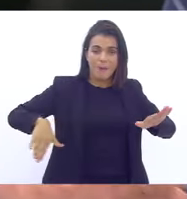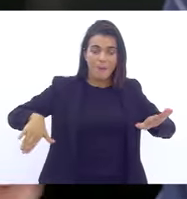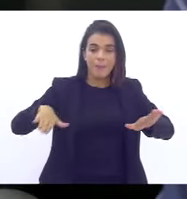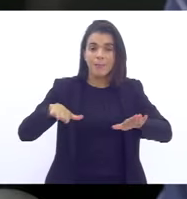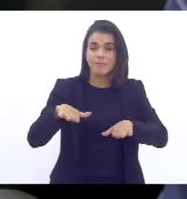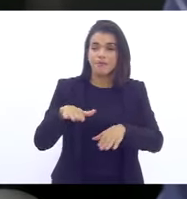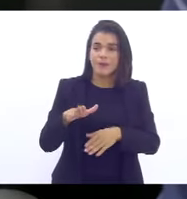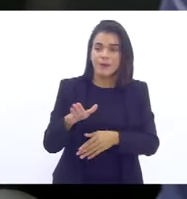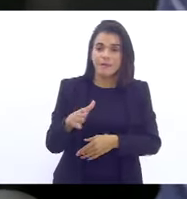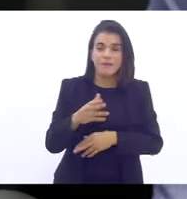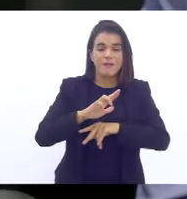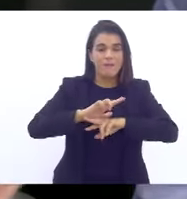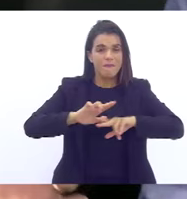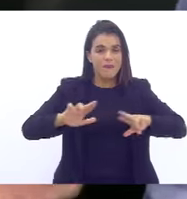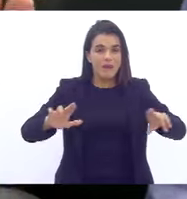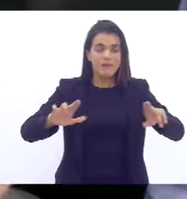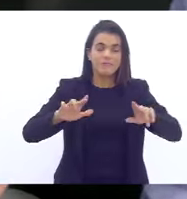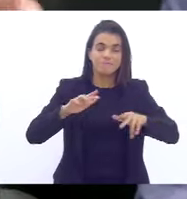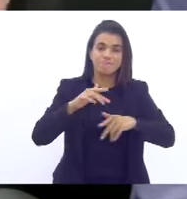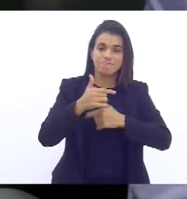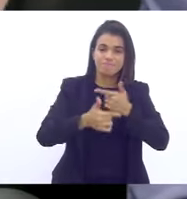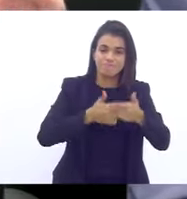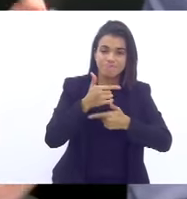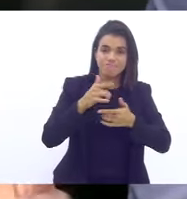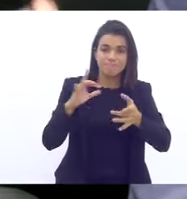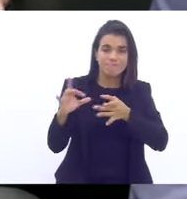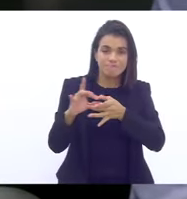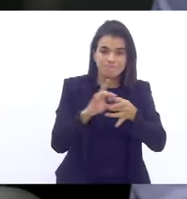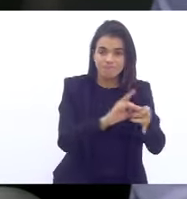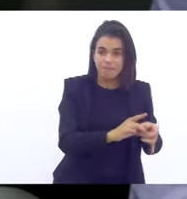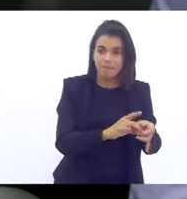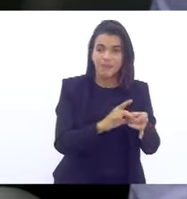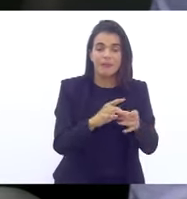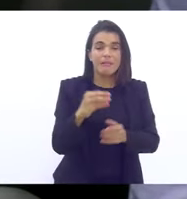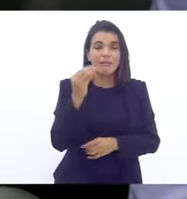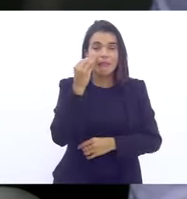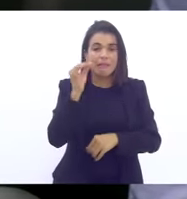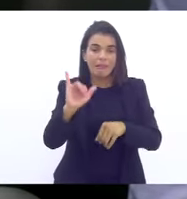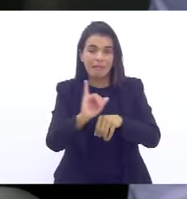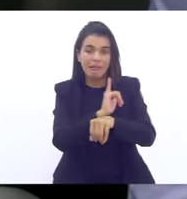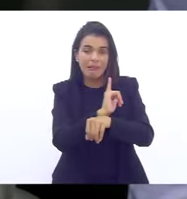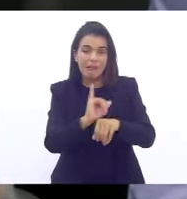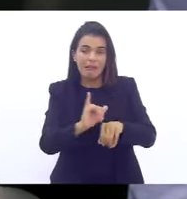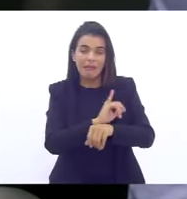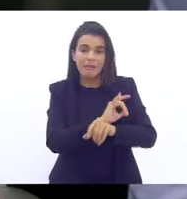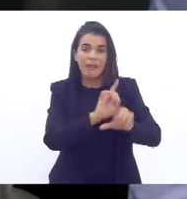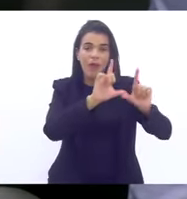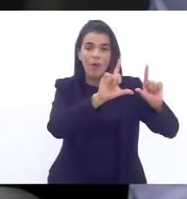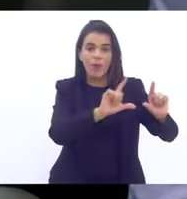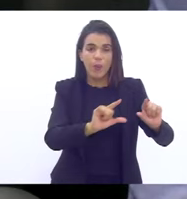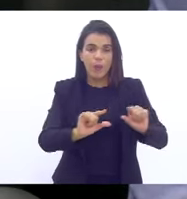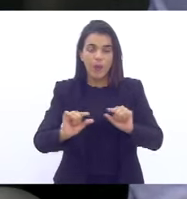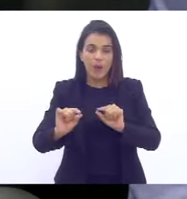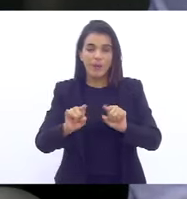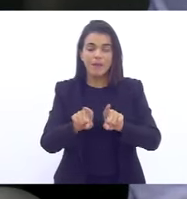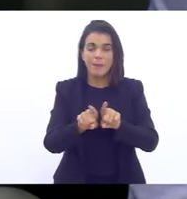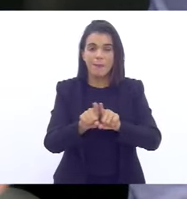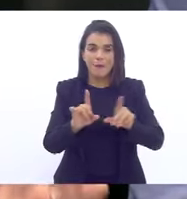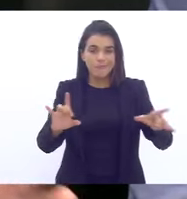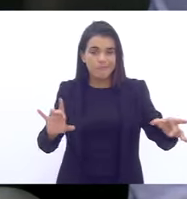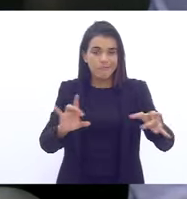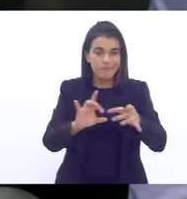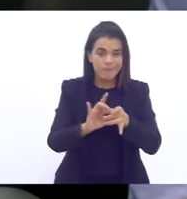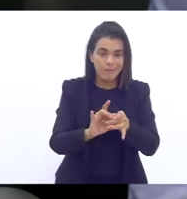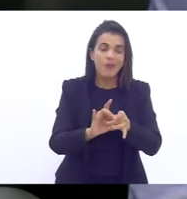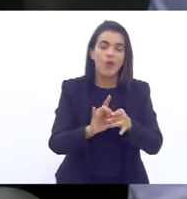empreendidas nesse sentido para poder tentar amenizar e estabelecer uma relação